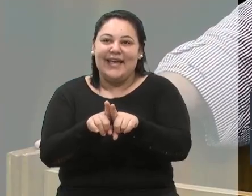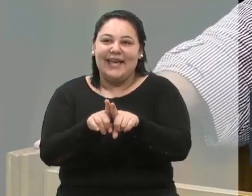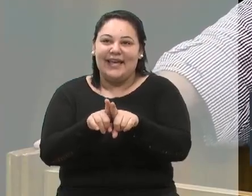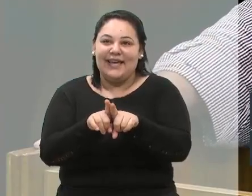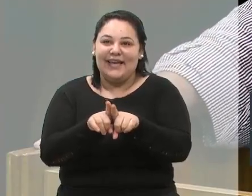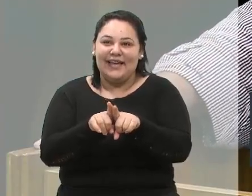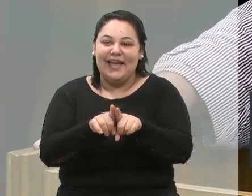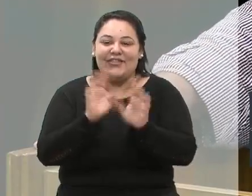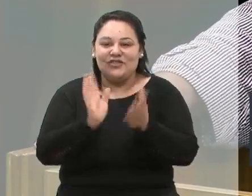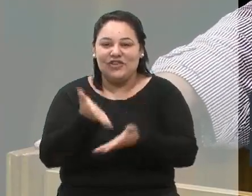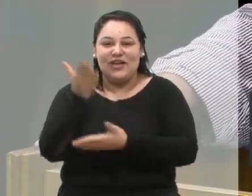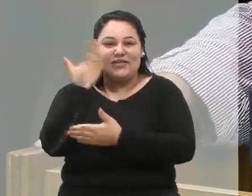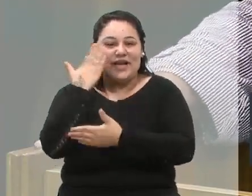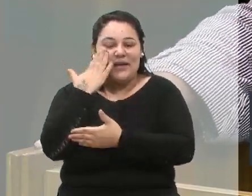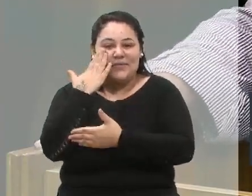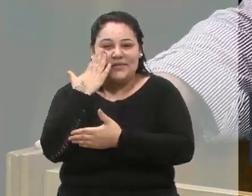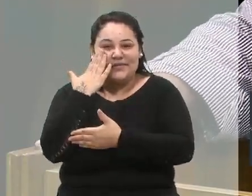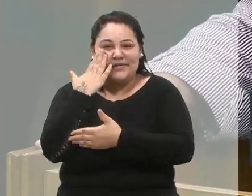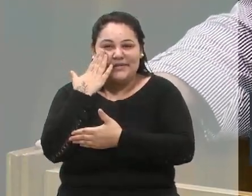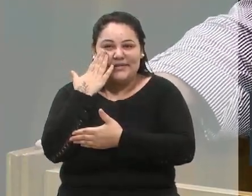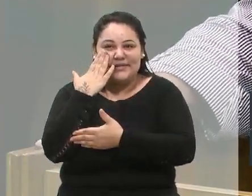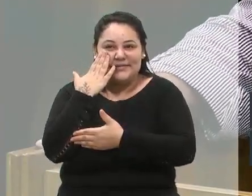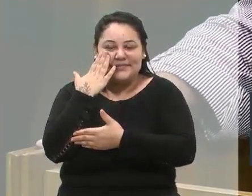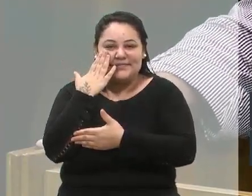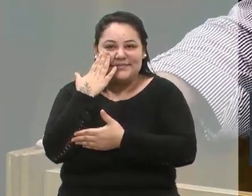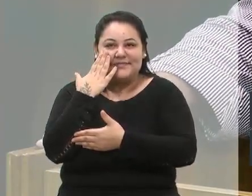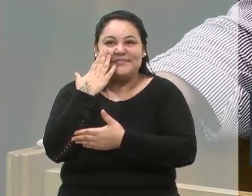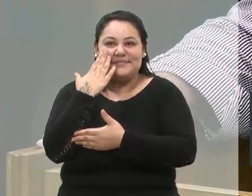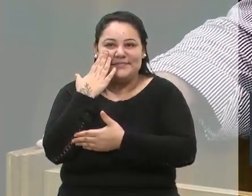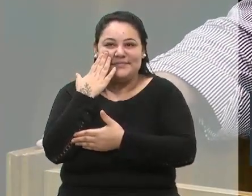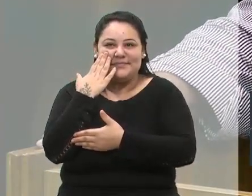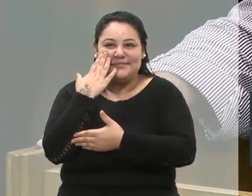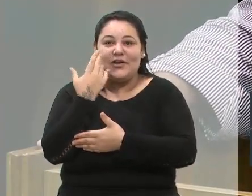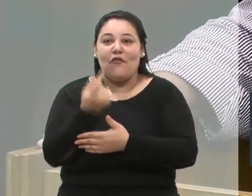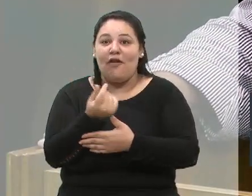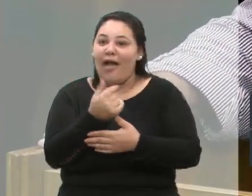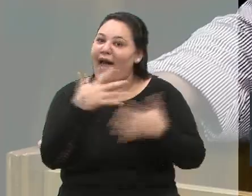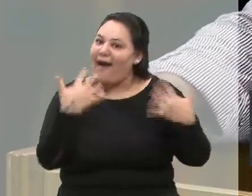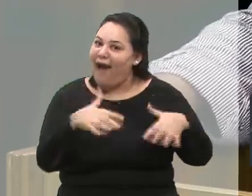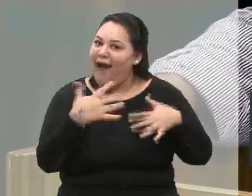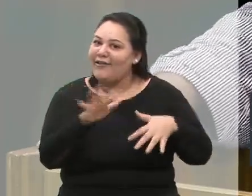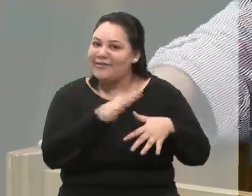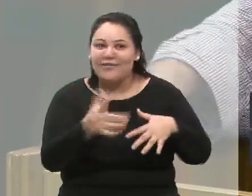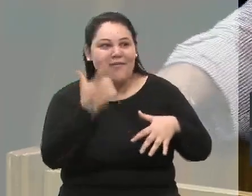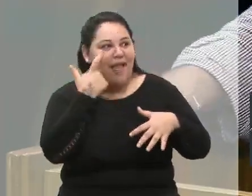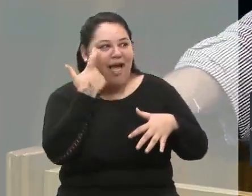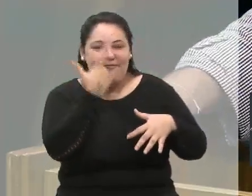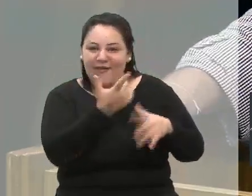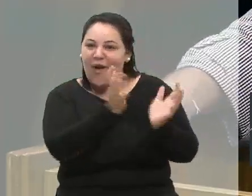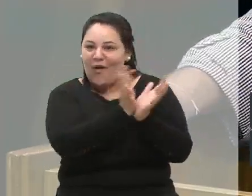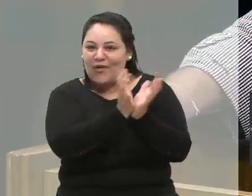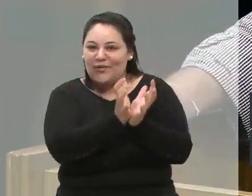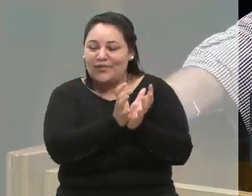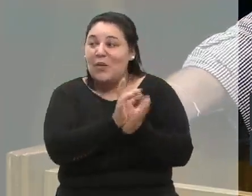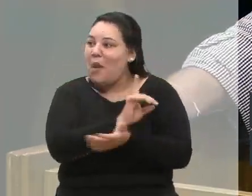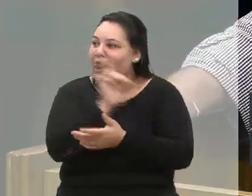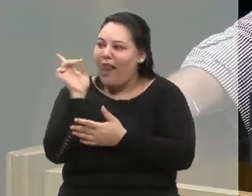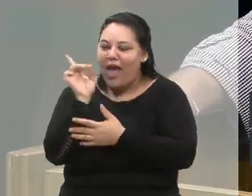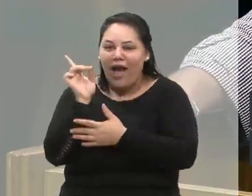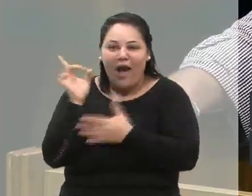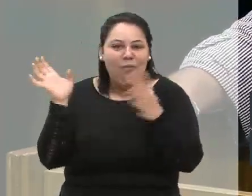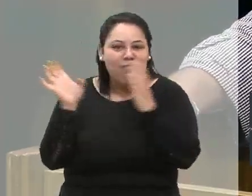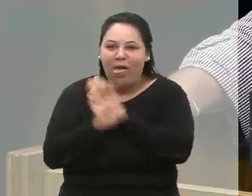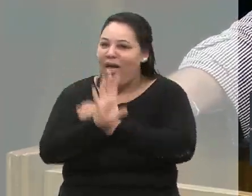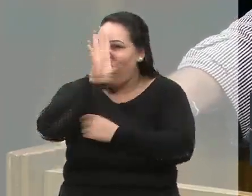a gente sabe o valor que é para poder assistir um show dessas bandas. Então lá vai ser totalmente gratuito.